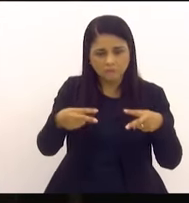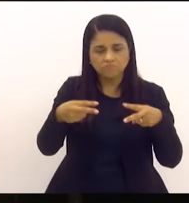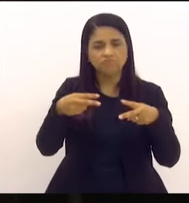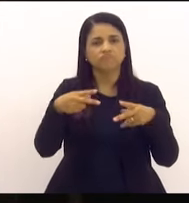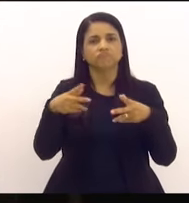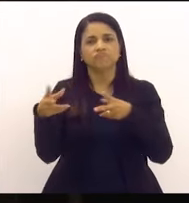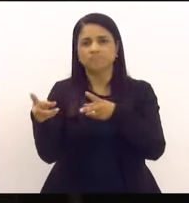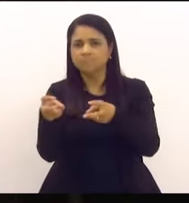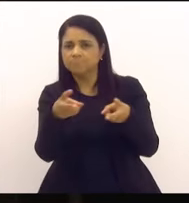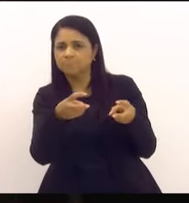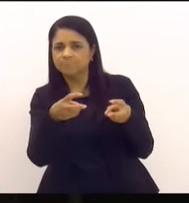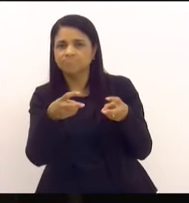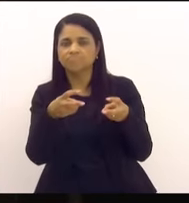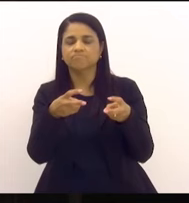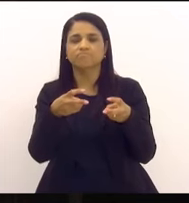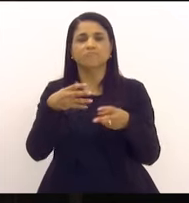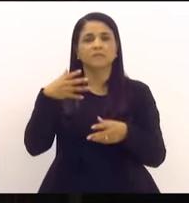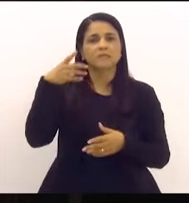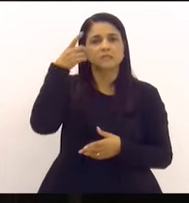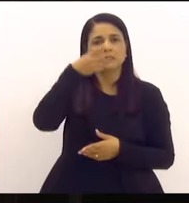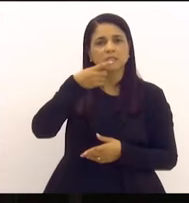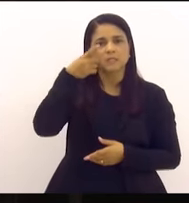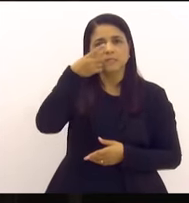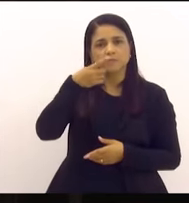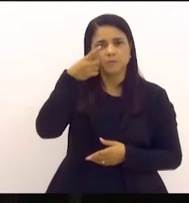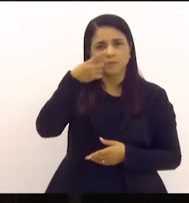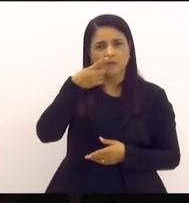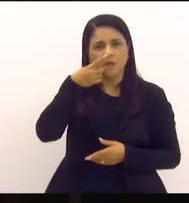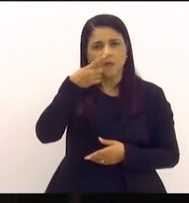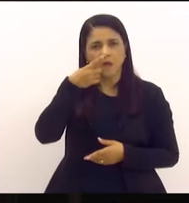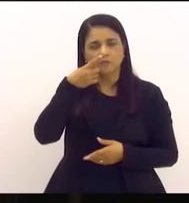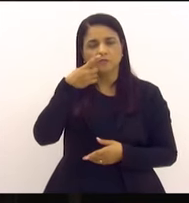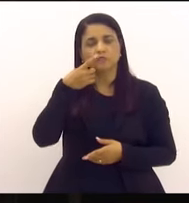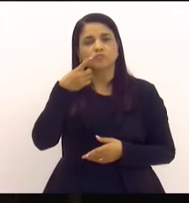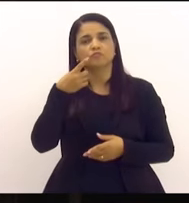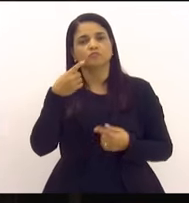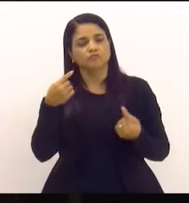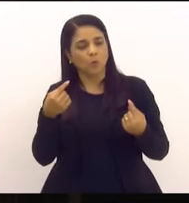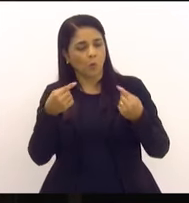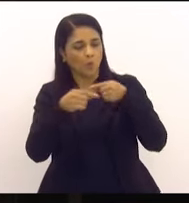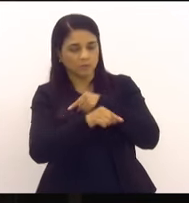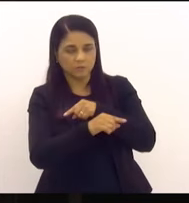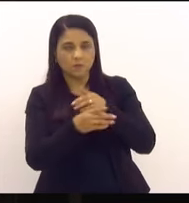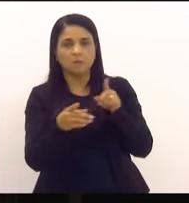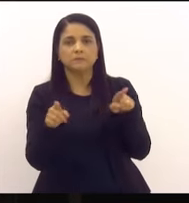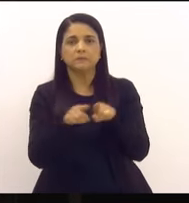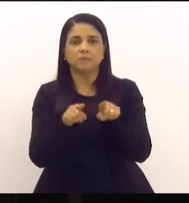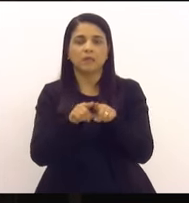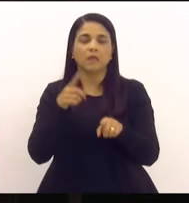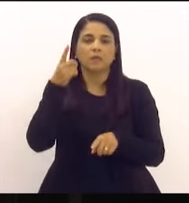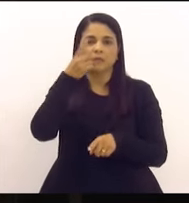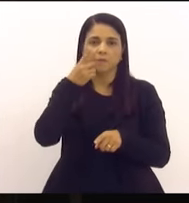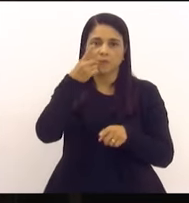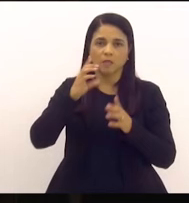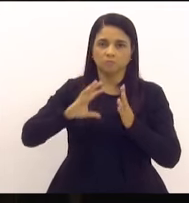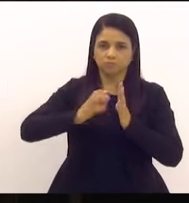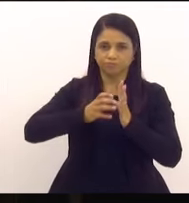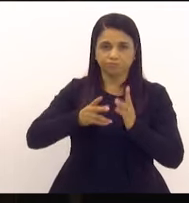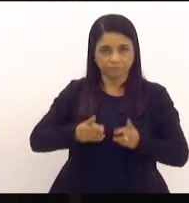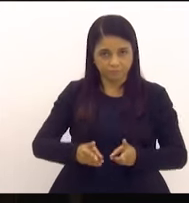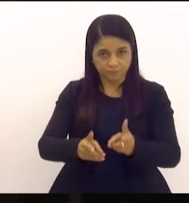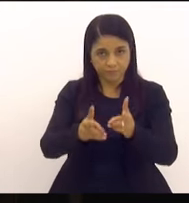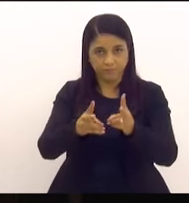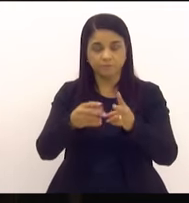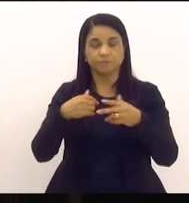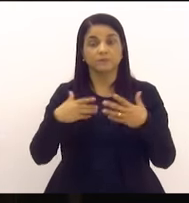tanto de deputados de situação quanto de deputados de oposição, e a celeuma que se cria